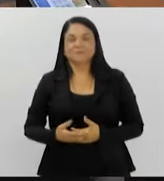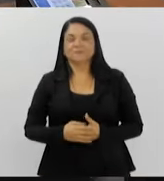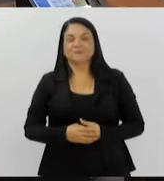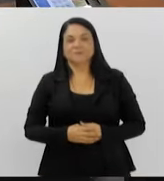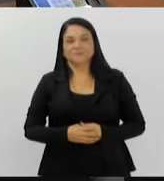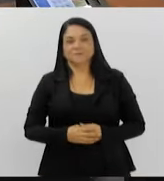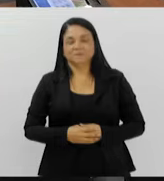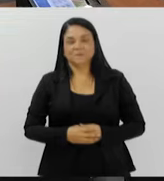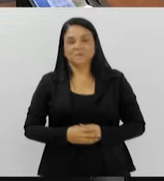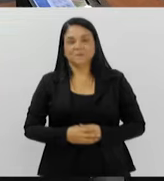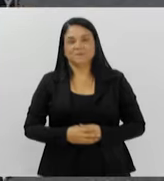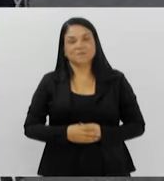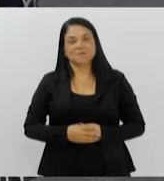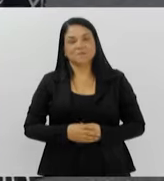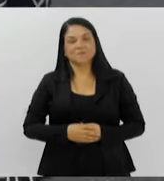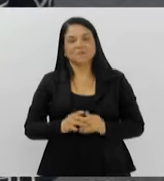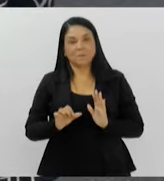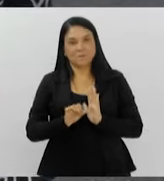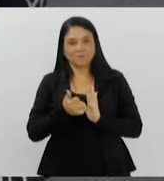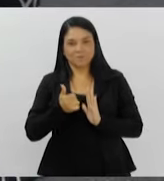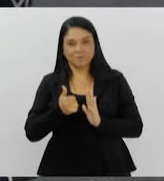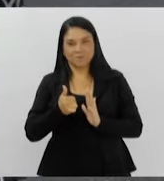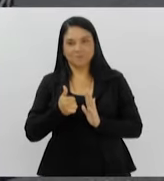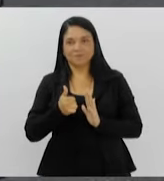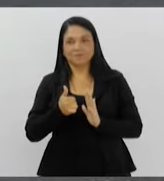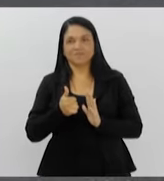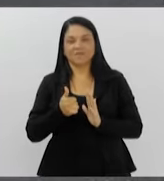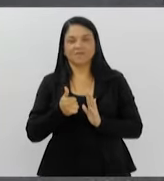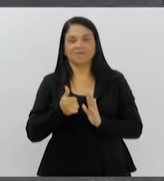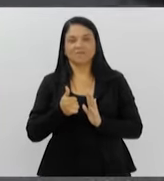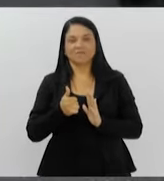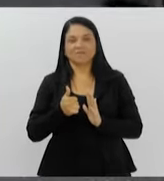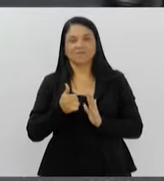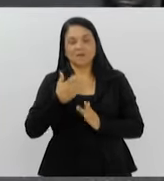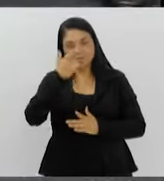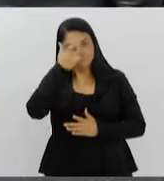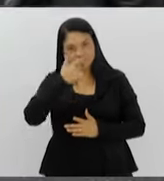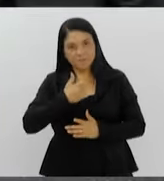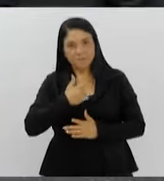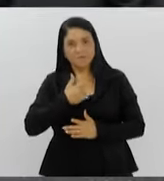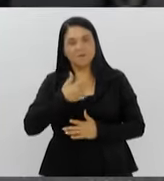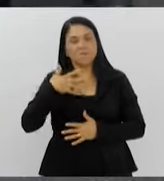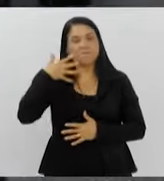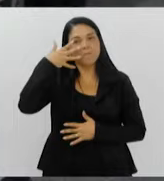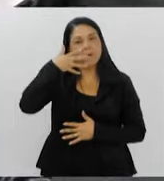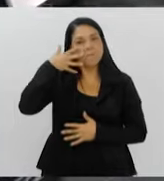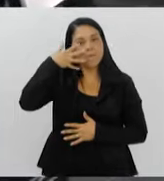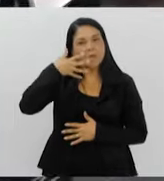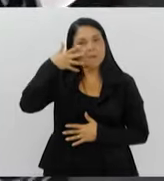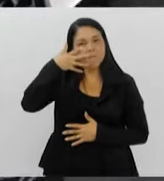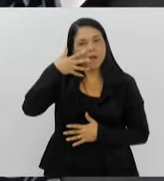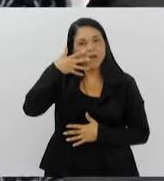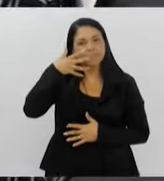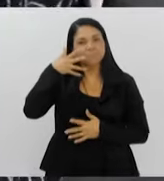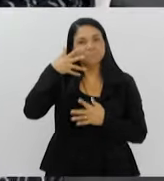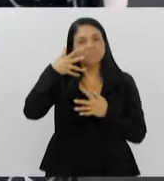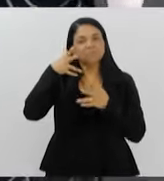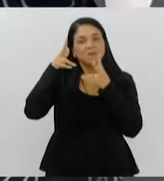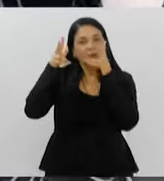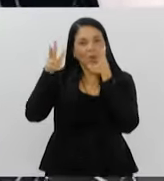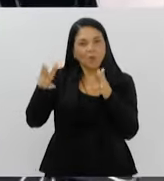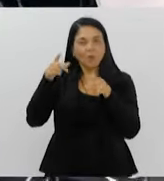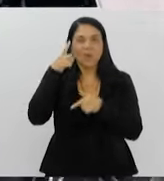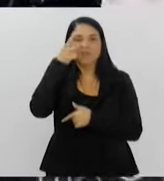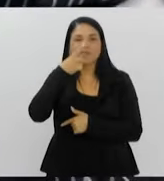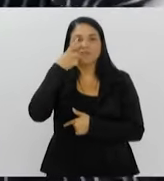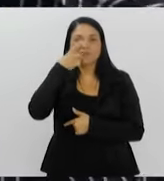presidente primeiramente queria fazer minha a as palavras da deputada